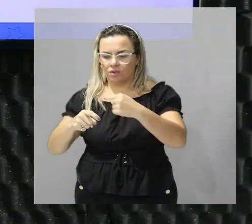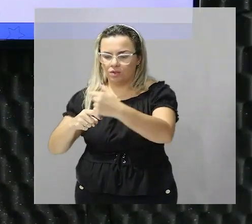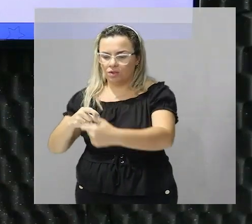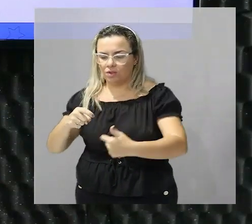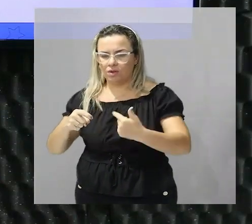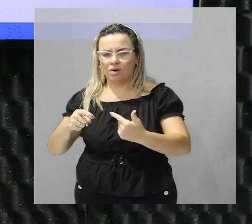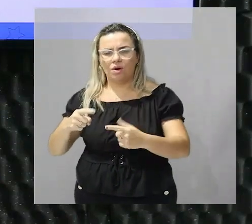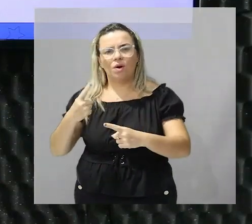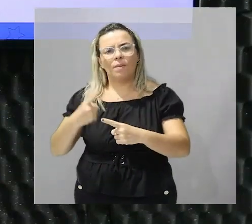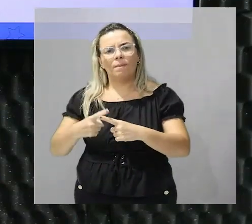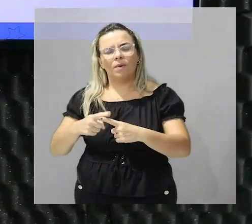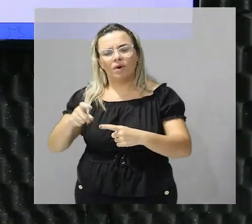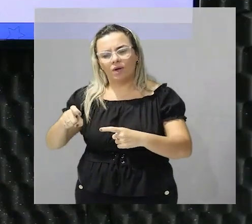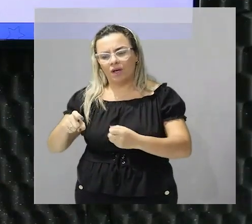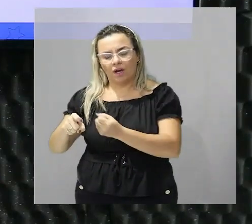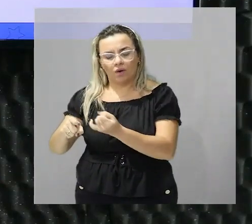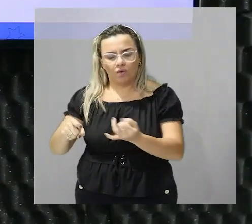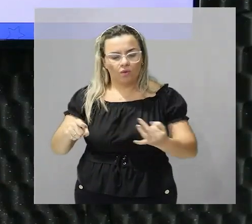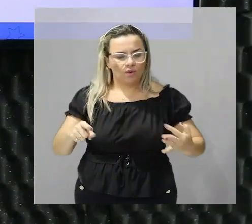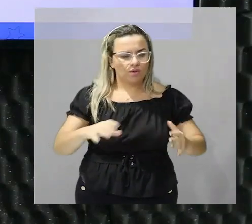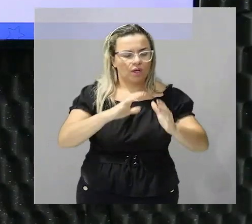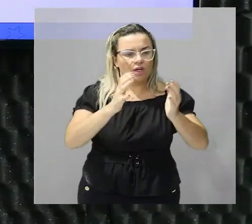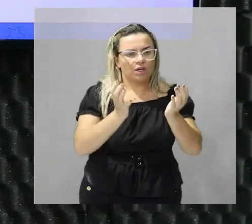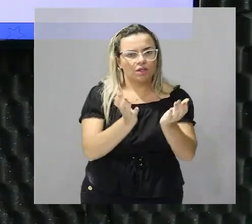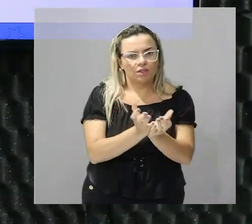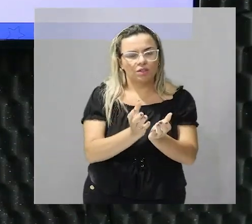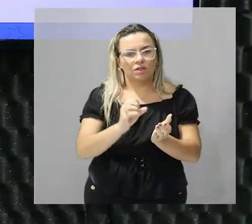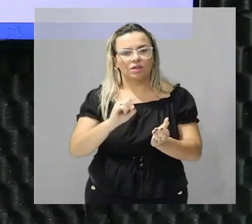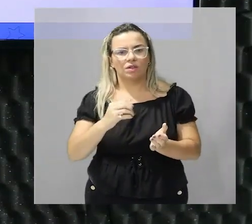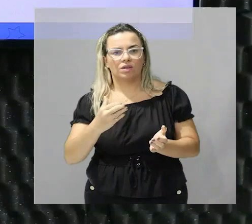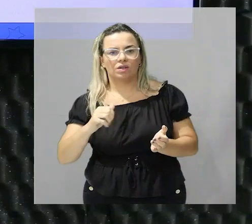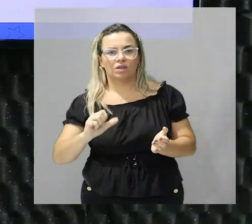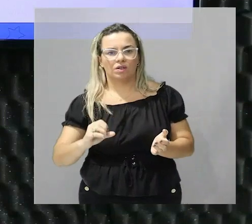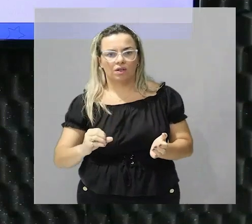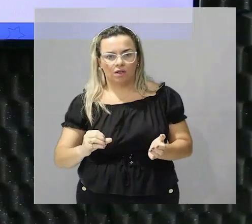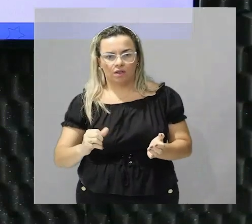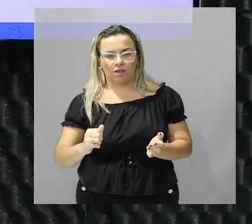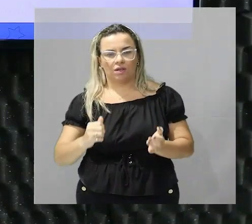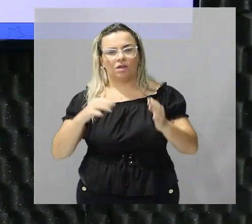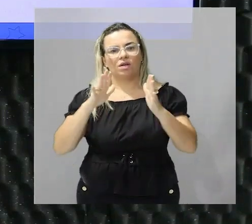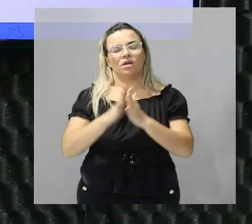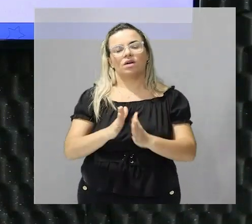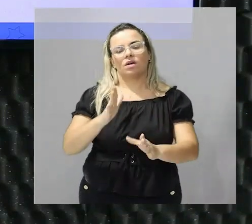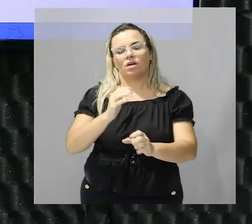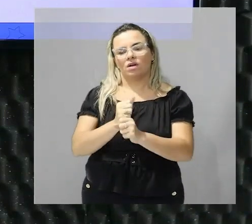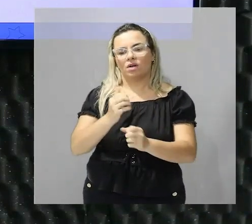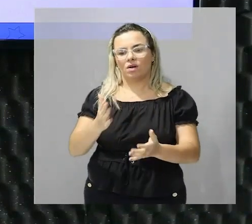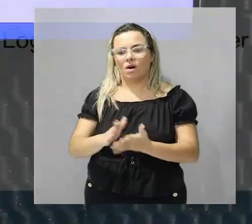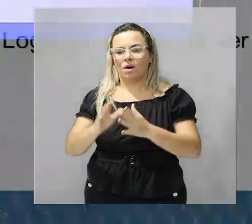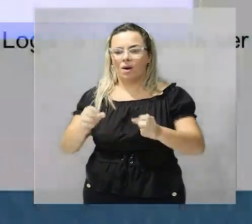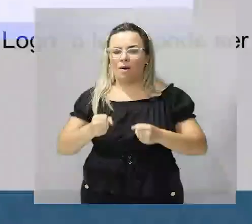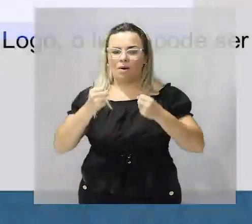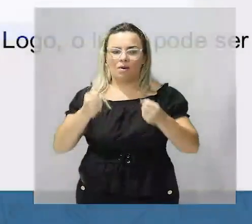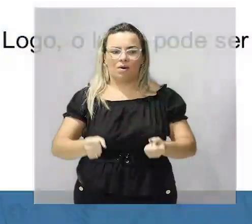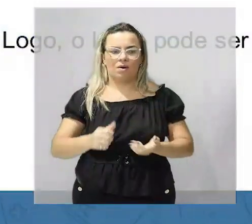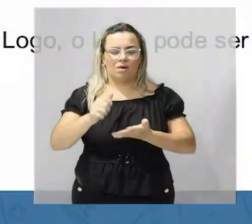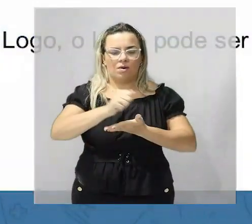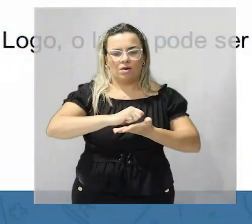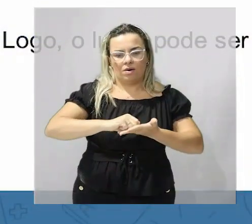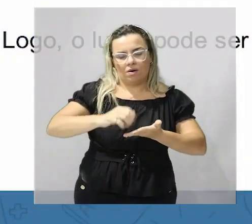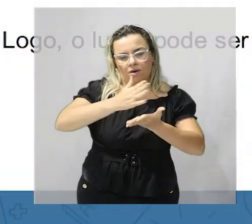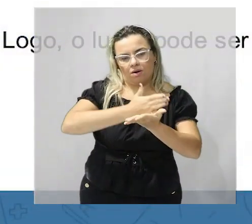quantidade de sacas, certo? Esse lucro a gente já pode também começar a escrever. Olha só como é que fica.